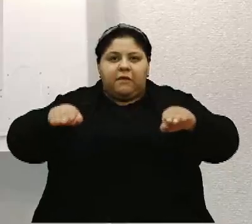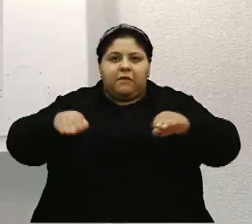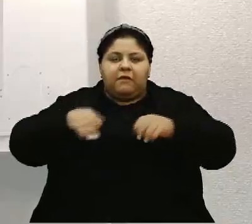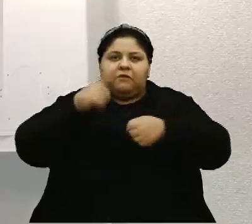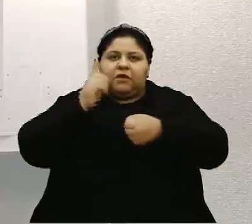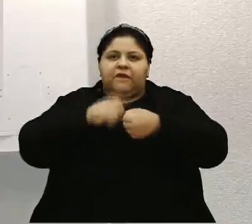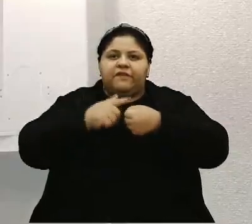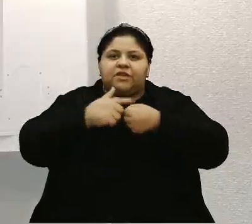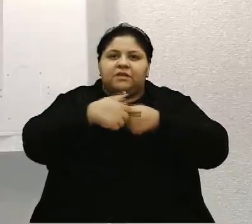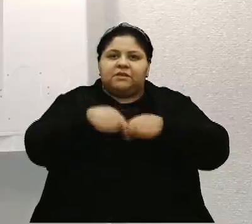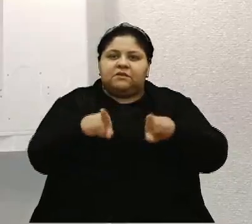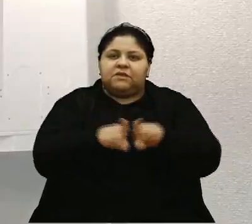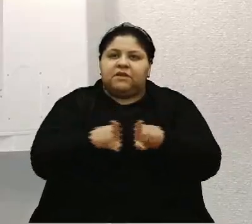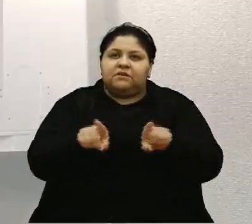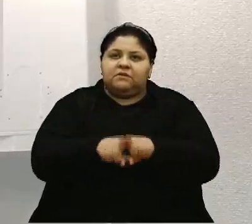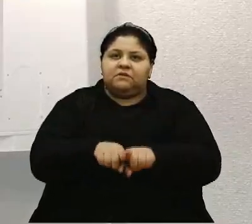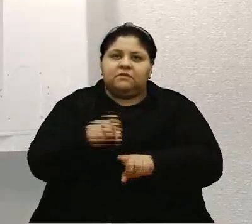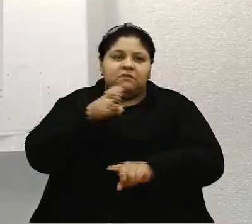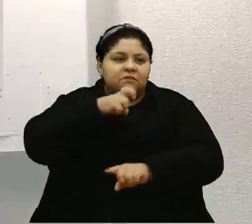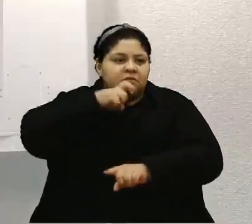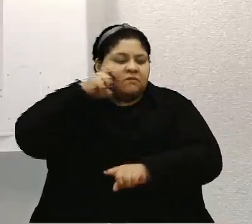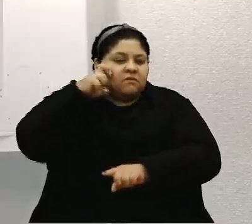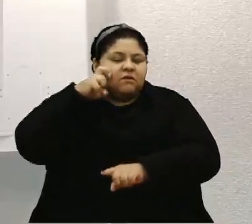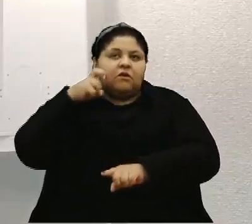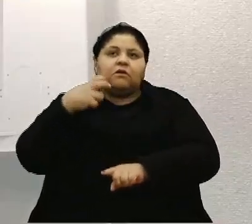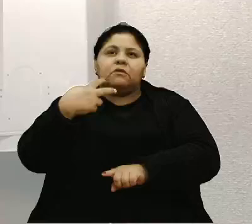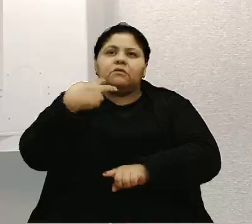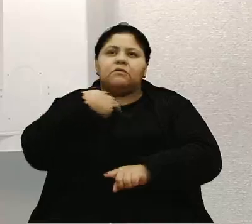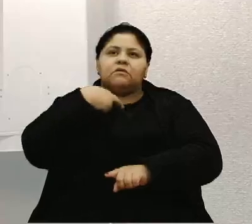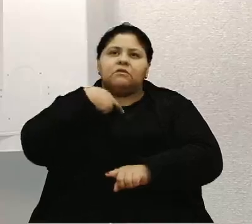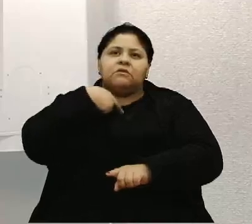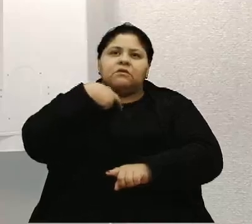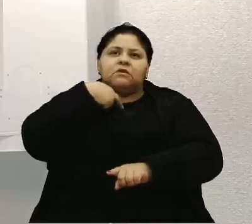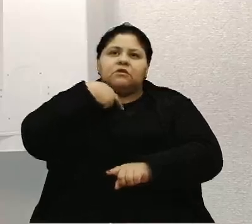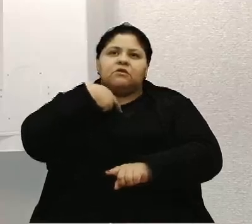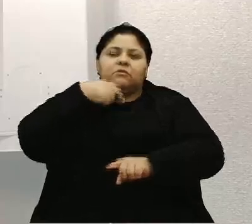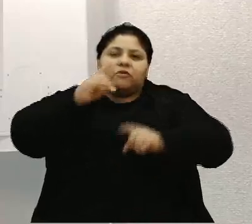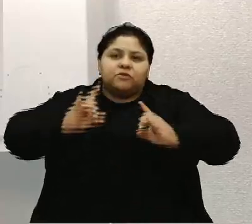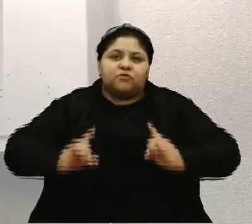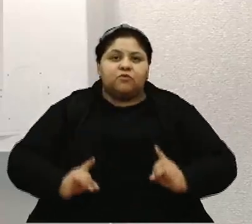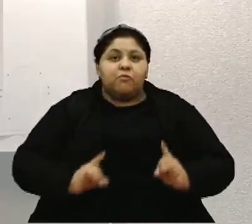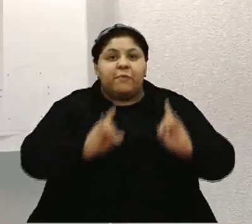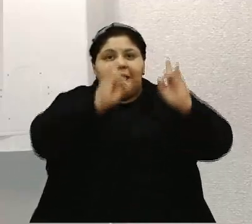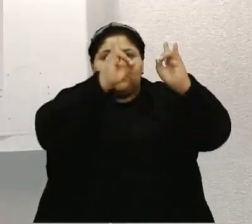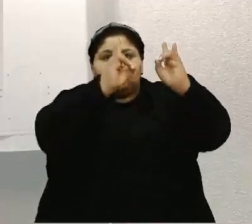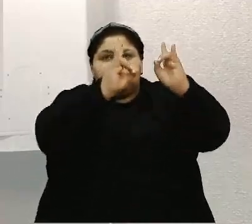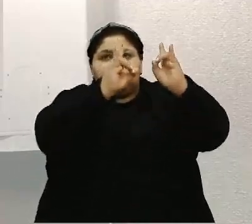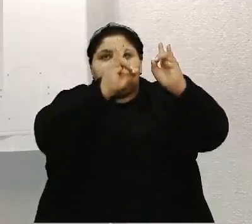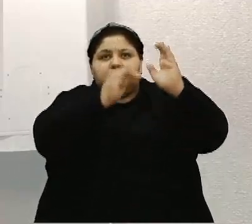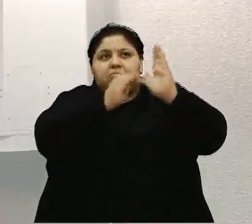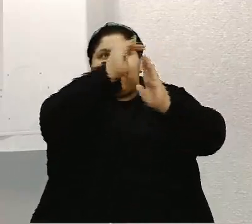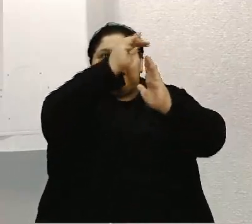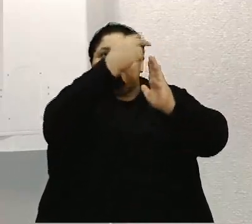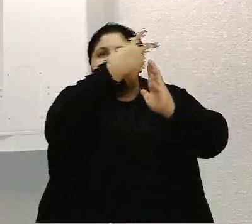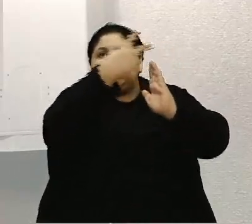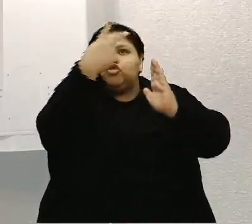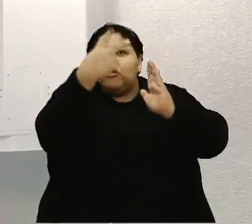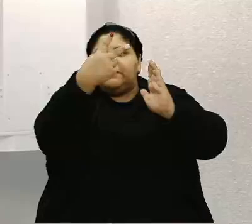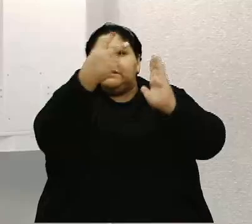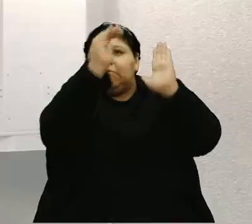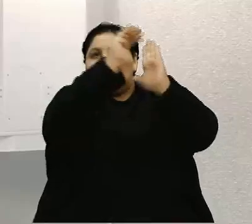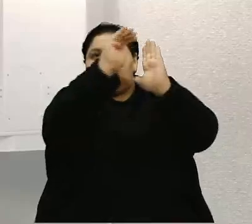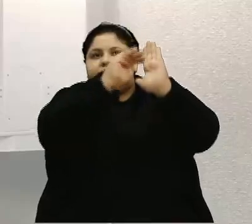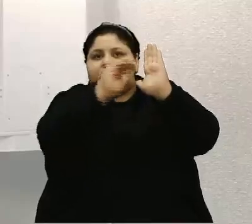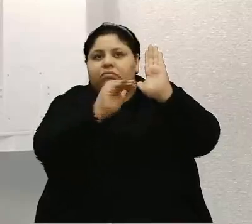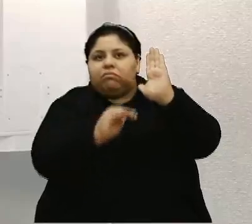maior cidade do estado não se possa construir um prédio mais alto que 22 andares. É uma vergonha. Aí não tem